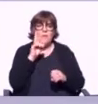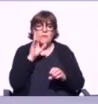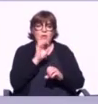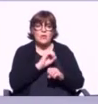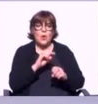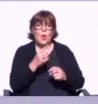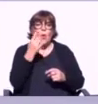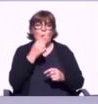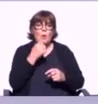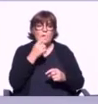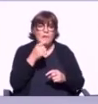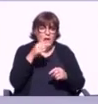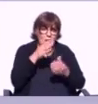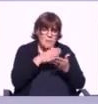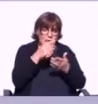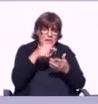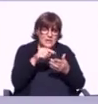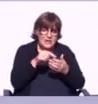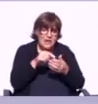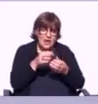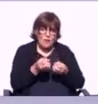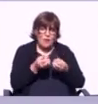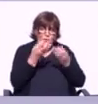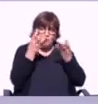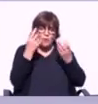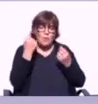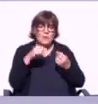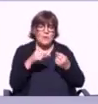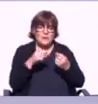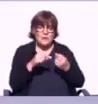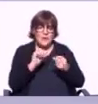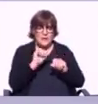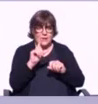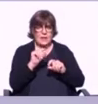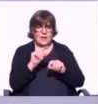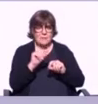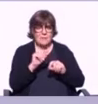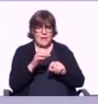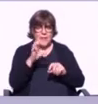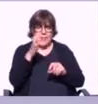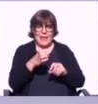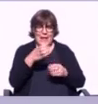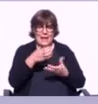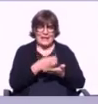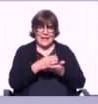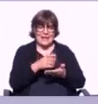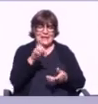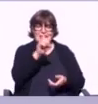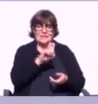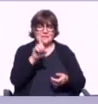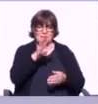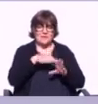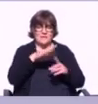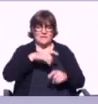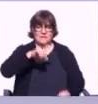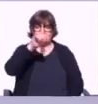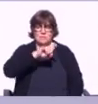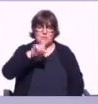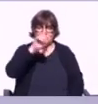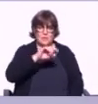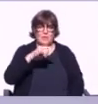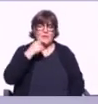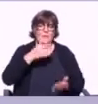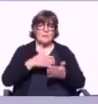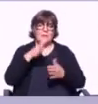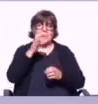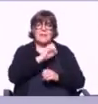há um que se diga, olha ali no meio dos fumos. E das latas de spray para fazer as pinturas e as pichagens nas paredes, não